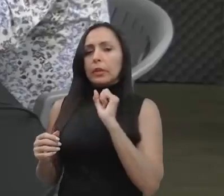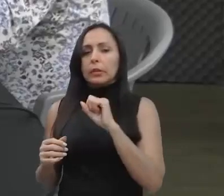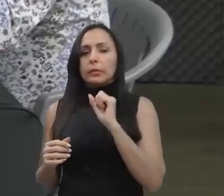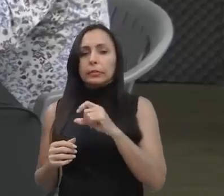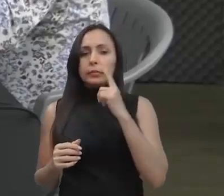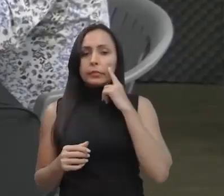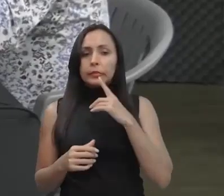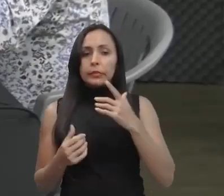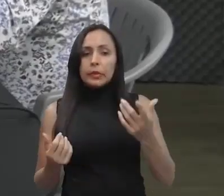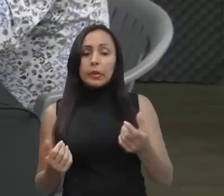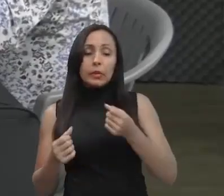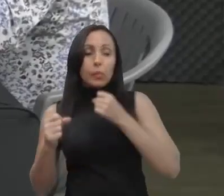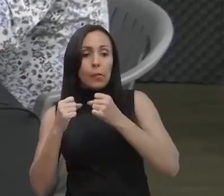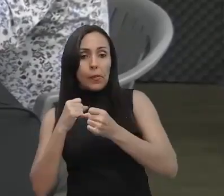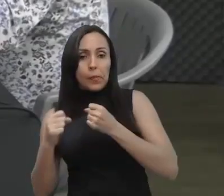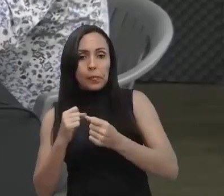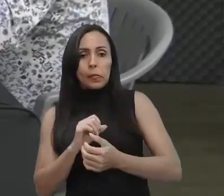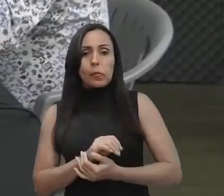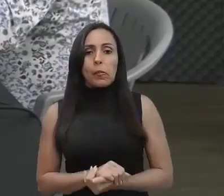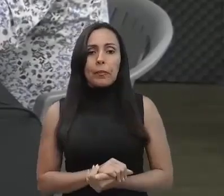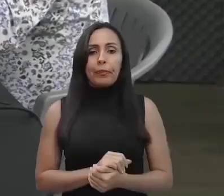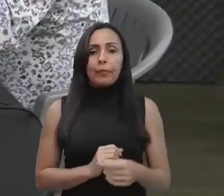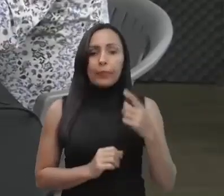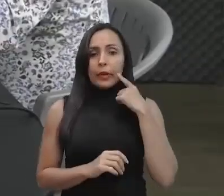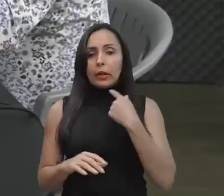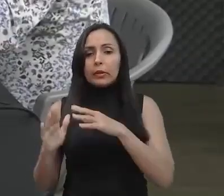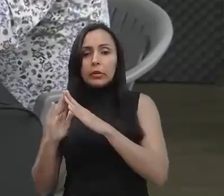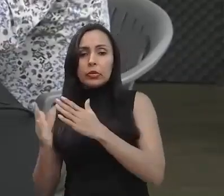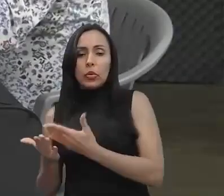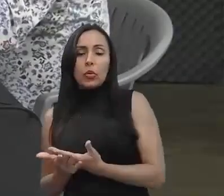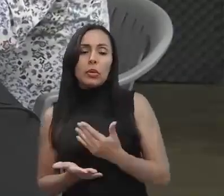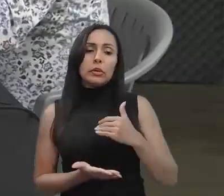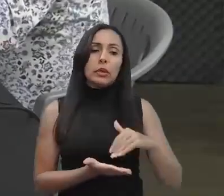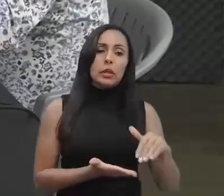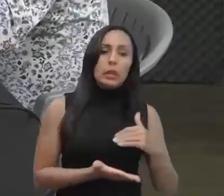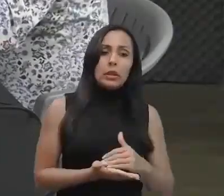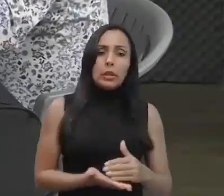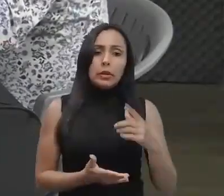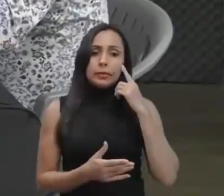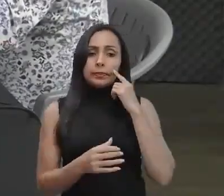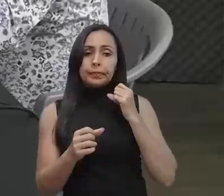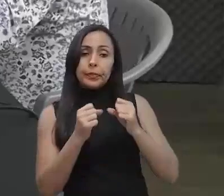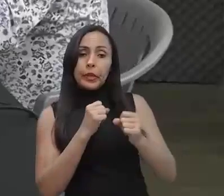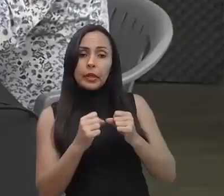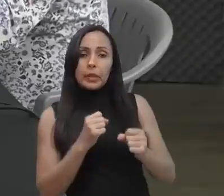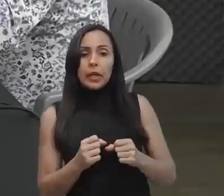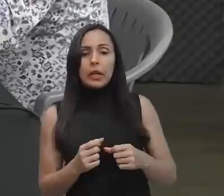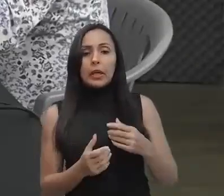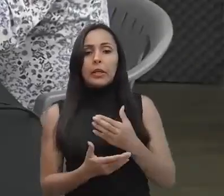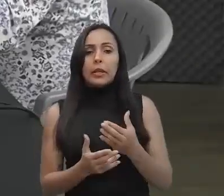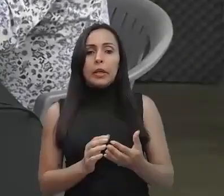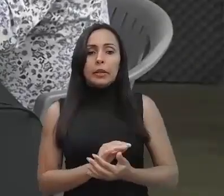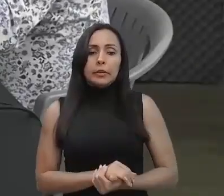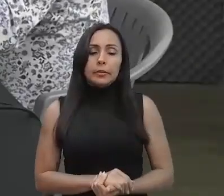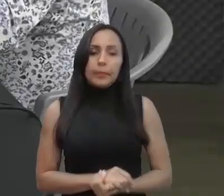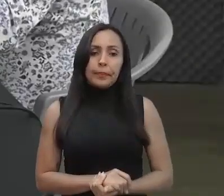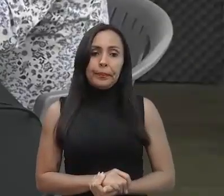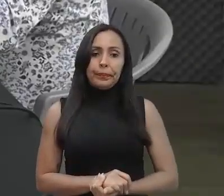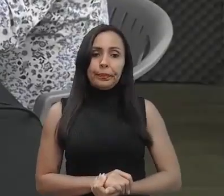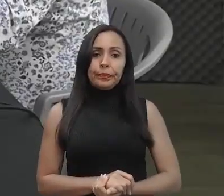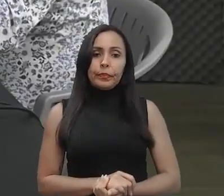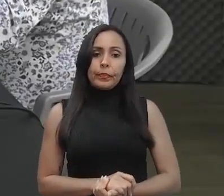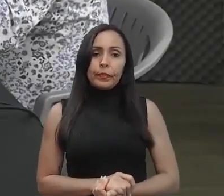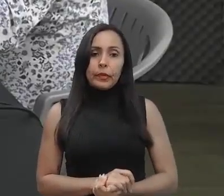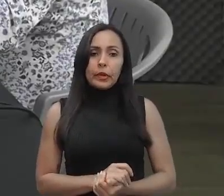repórteres e a gente produz na escola na secretaria com secretários executivos com a secretária então a nossa